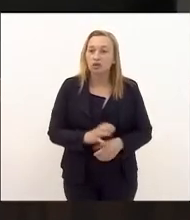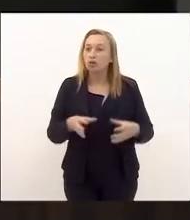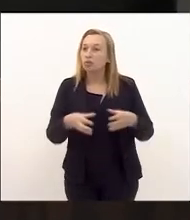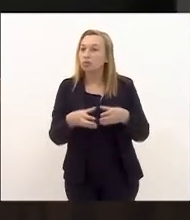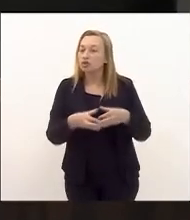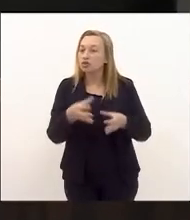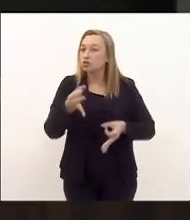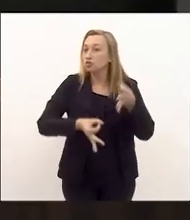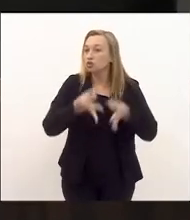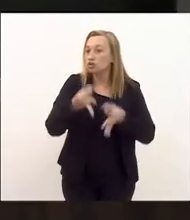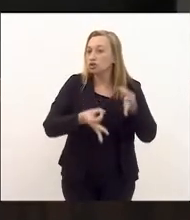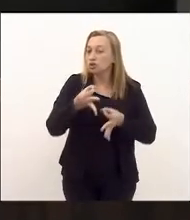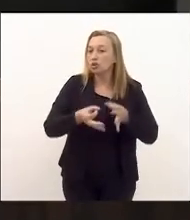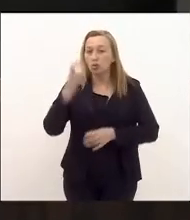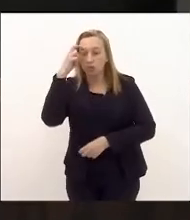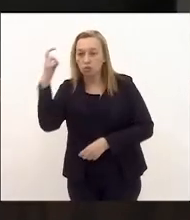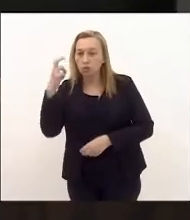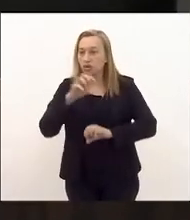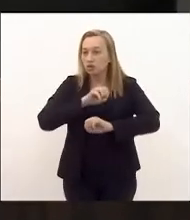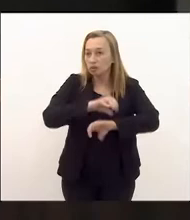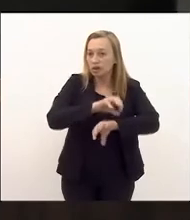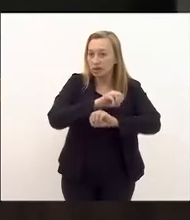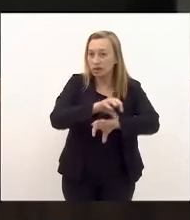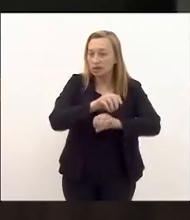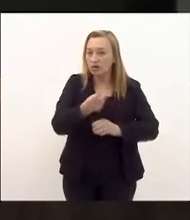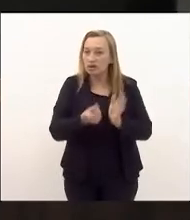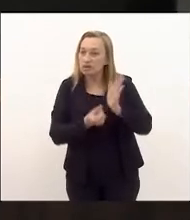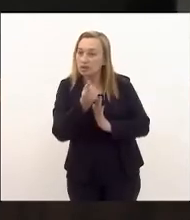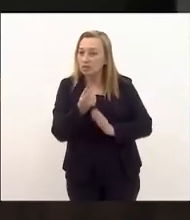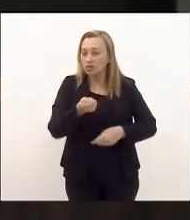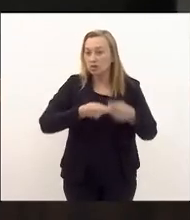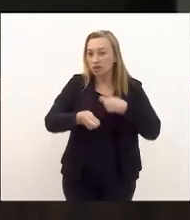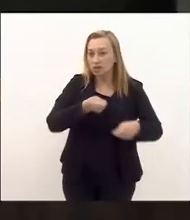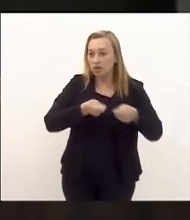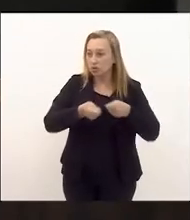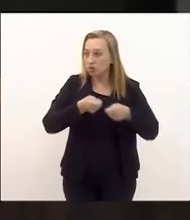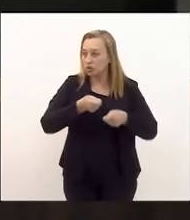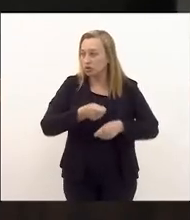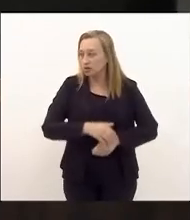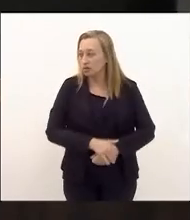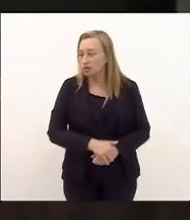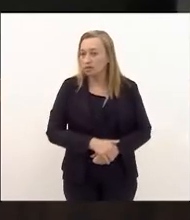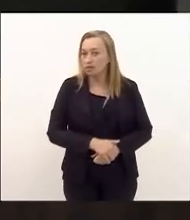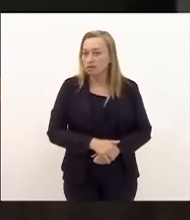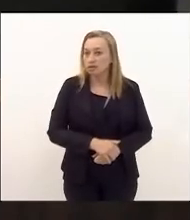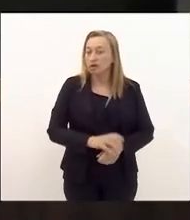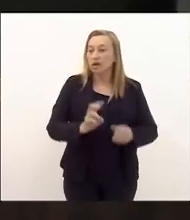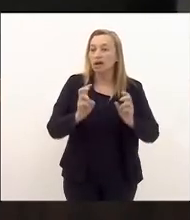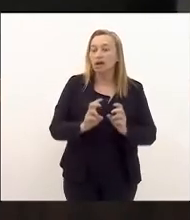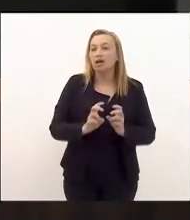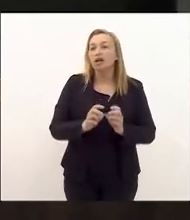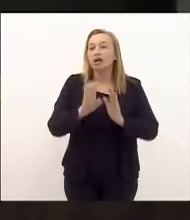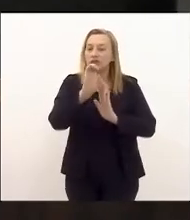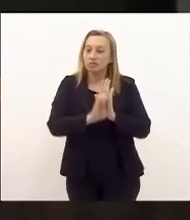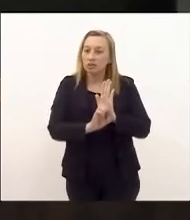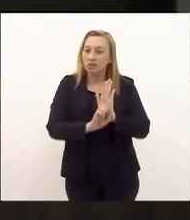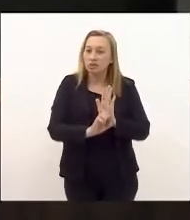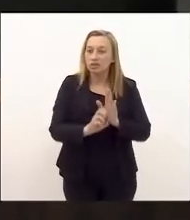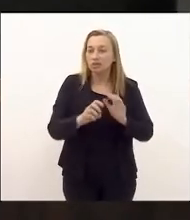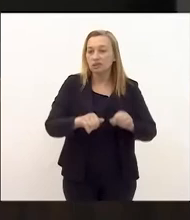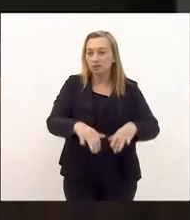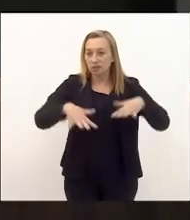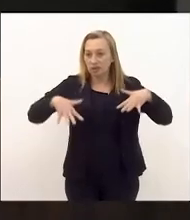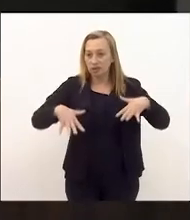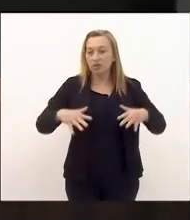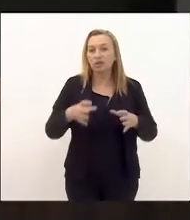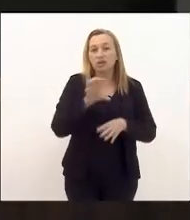comissões de Constituição e Justiça, de Cultura, Educação, de Orçamento, Finanças, Fiscalização Financeira e Controle, as emendas de plenário. Para emitir